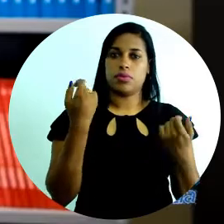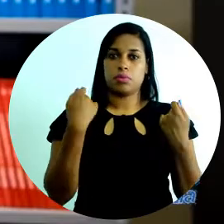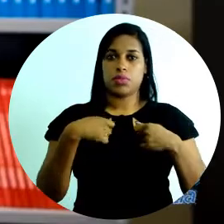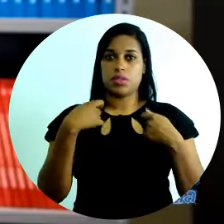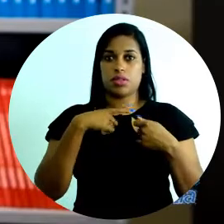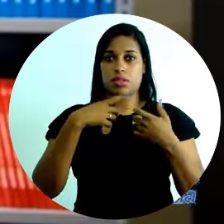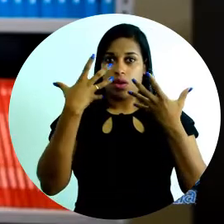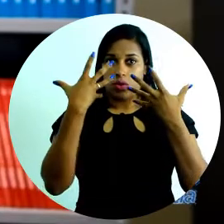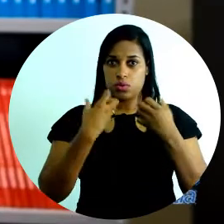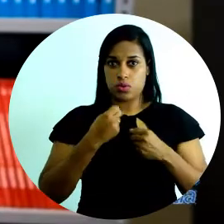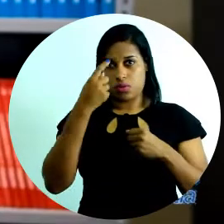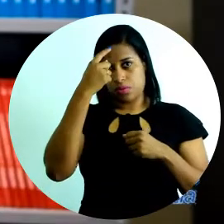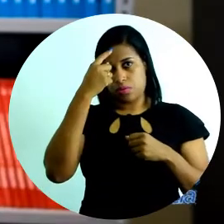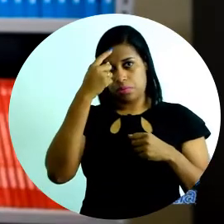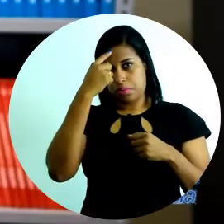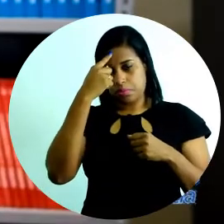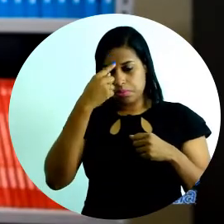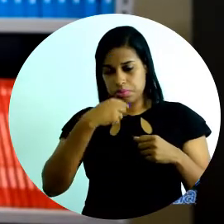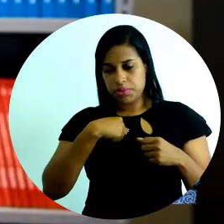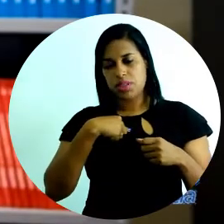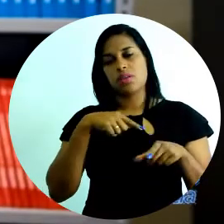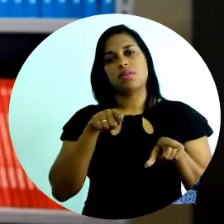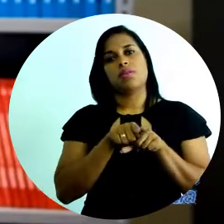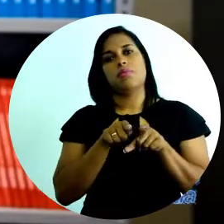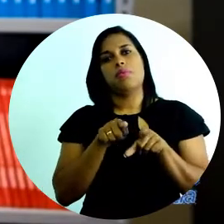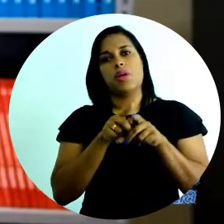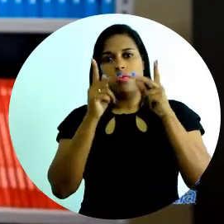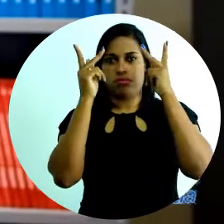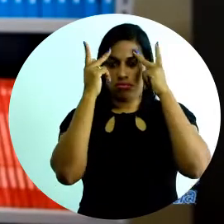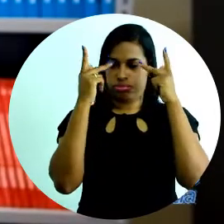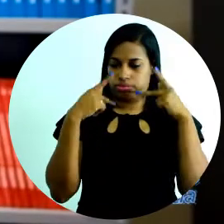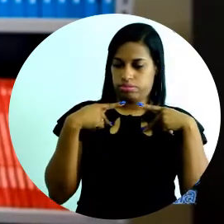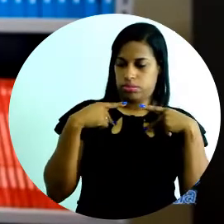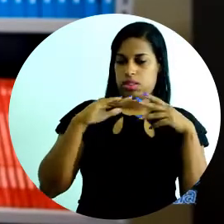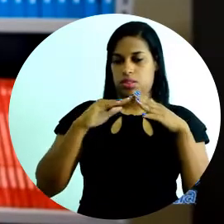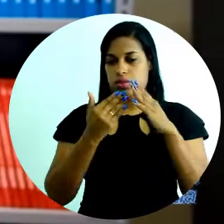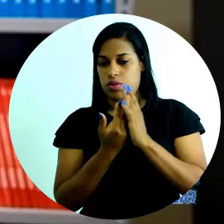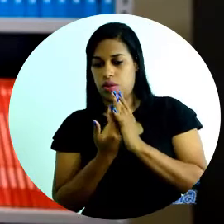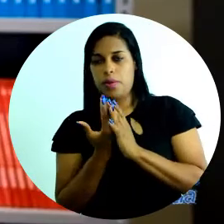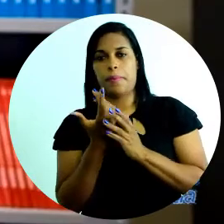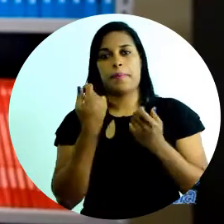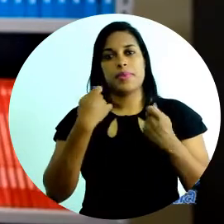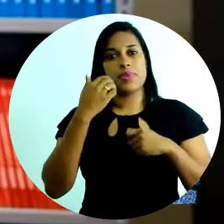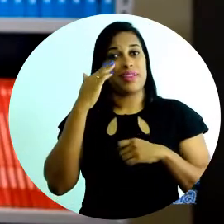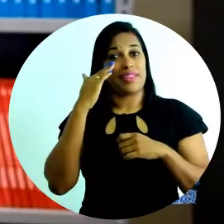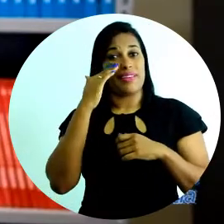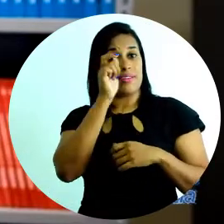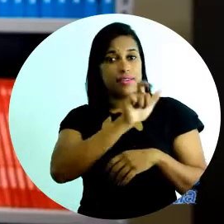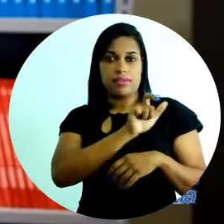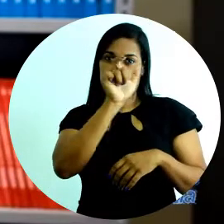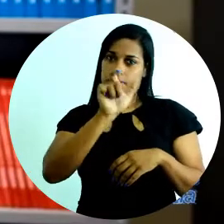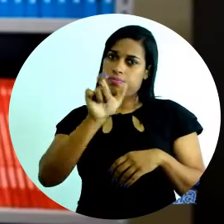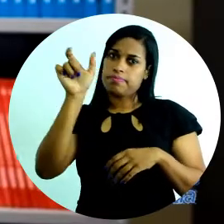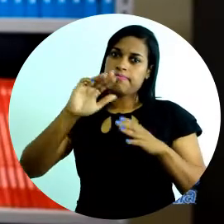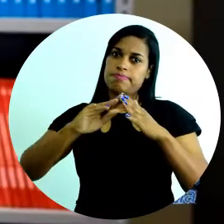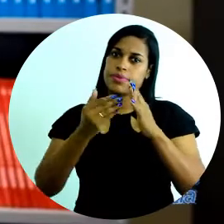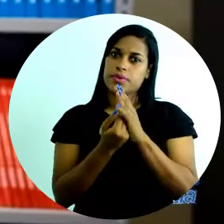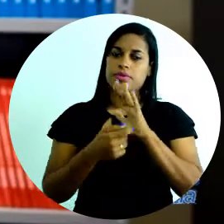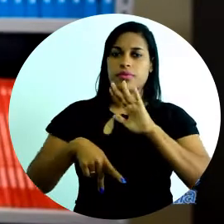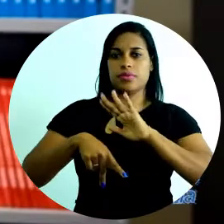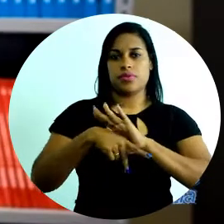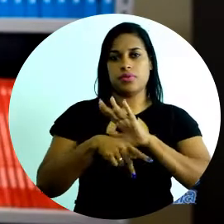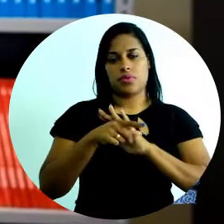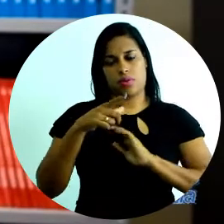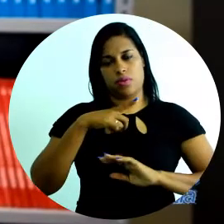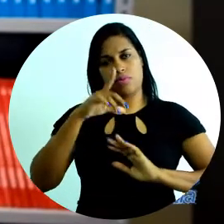Então, ela precisa ter autonomia, né, e a coletividade, a comunidade escolar precisa estar ciente de que existem características que são próprias da escola